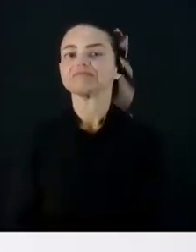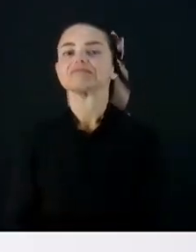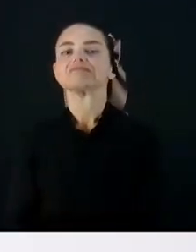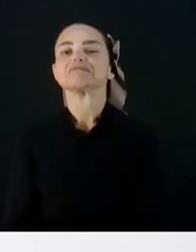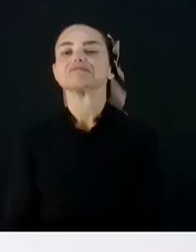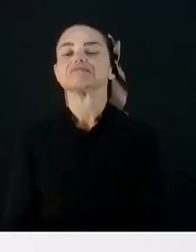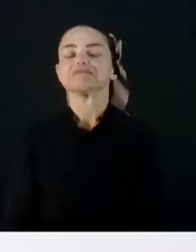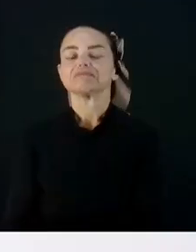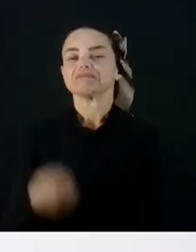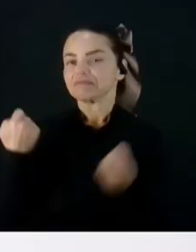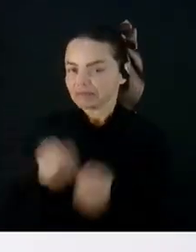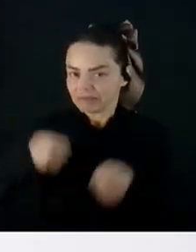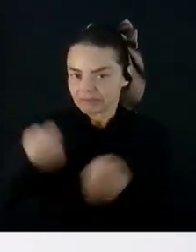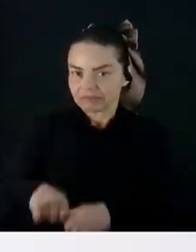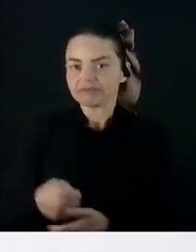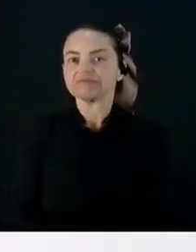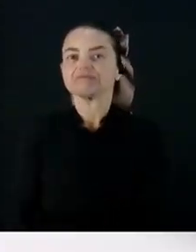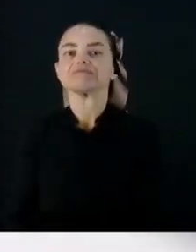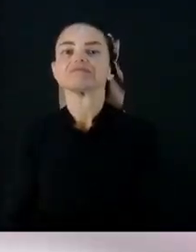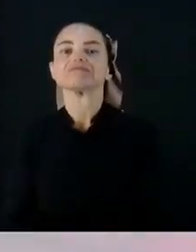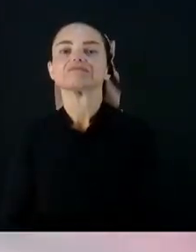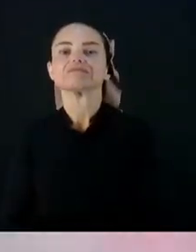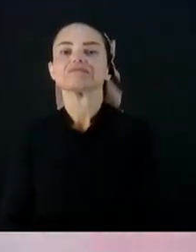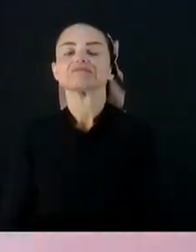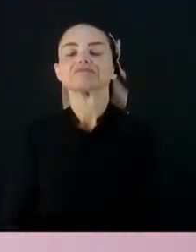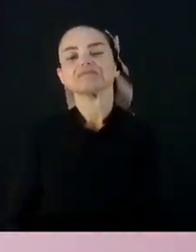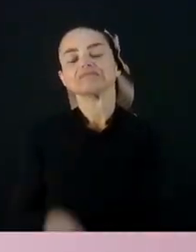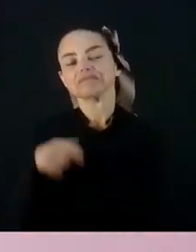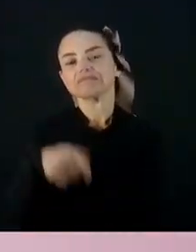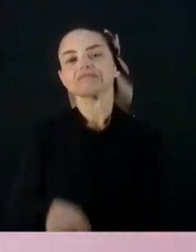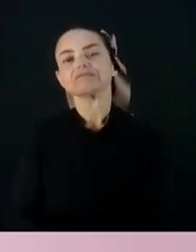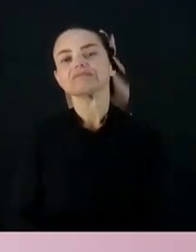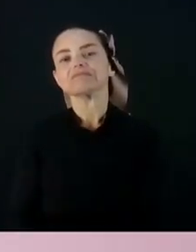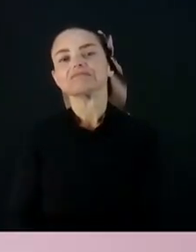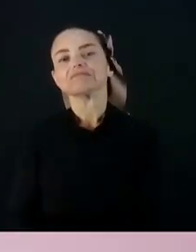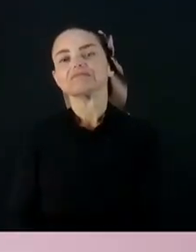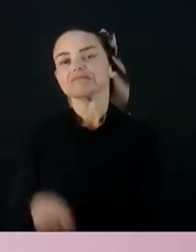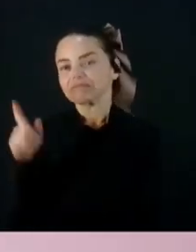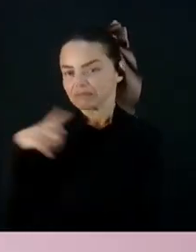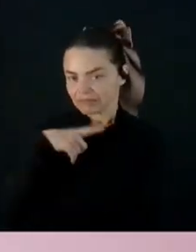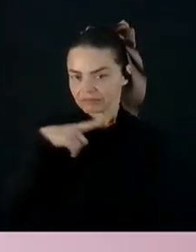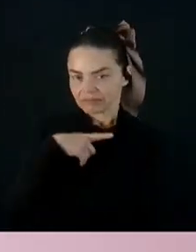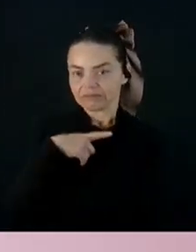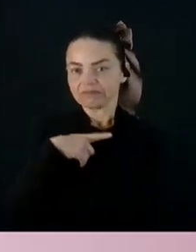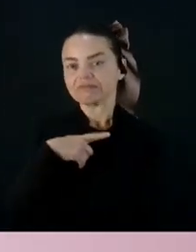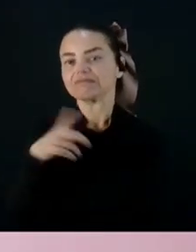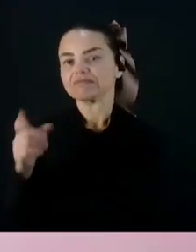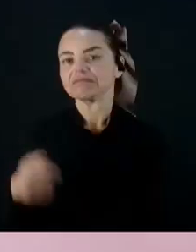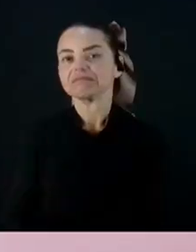acabamento. Sim. Por exemplo, uma maletinha que a gente faz, que tem